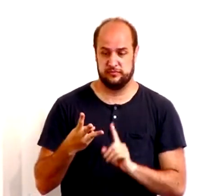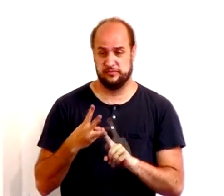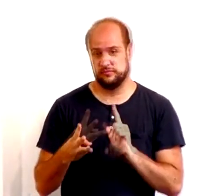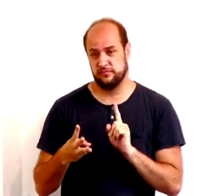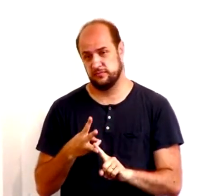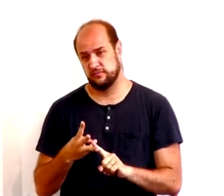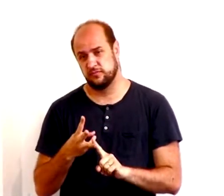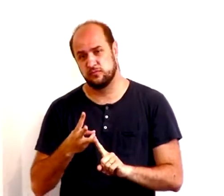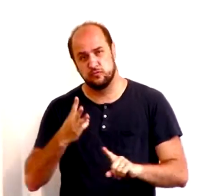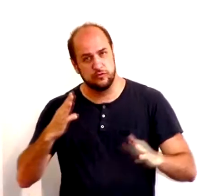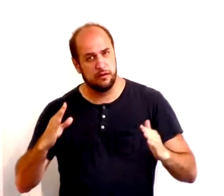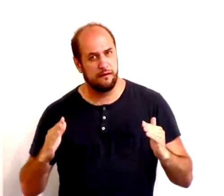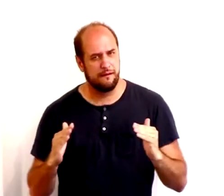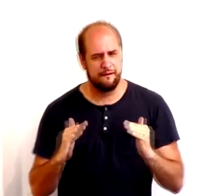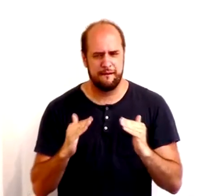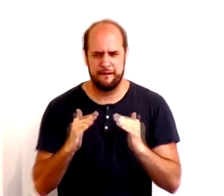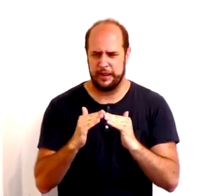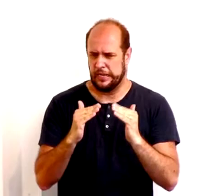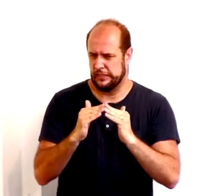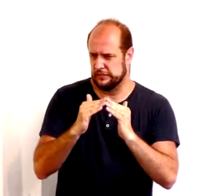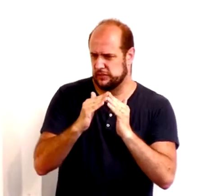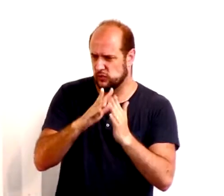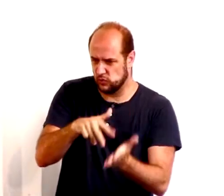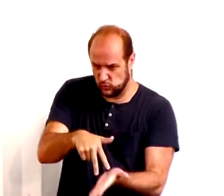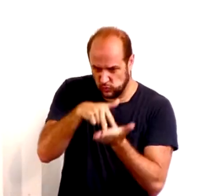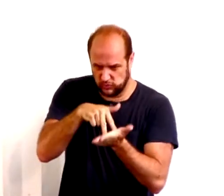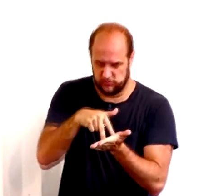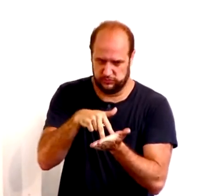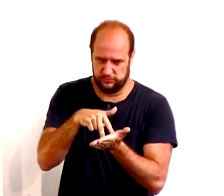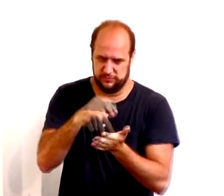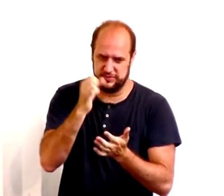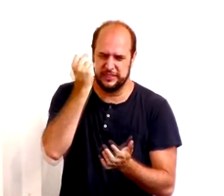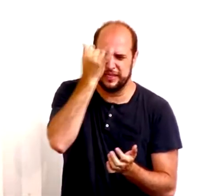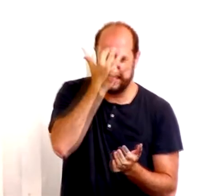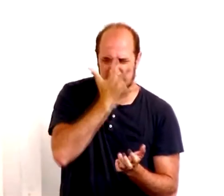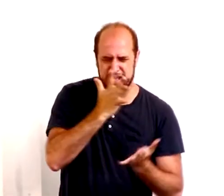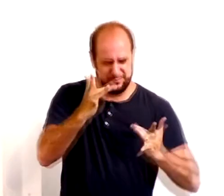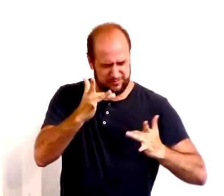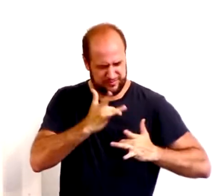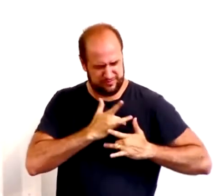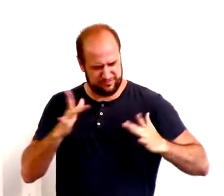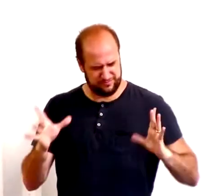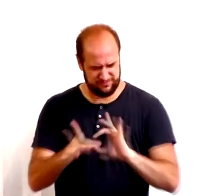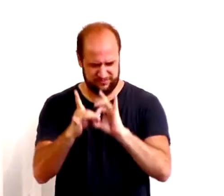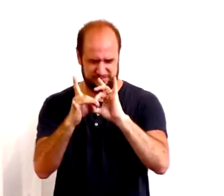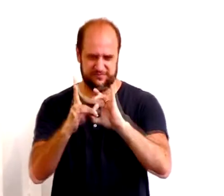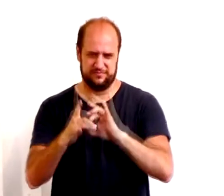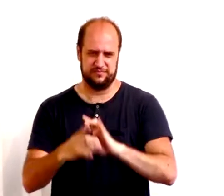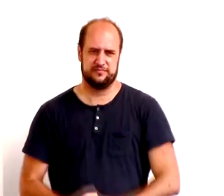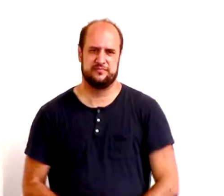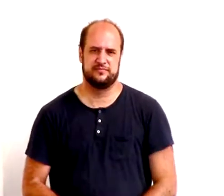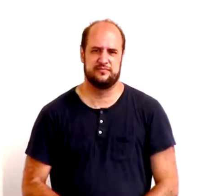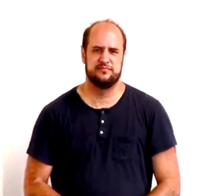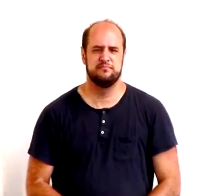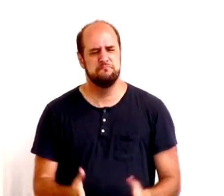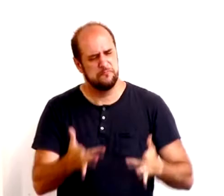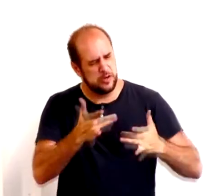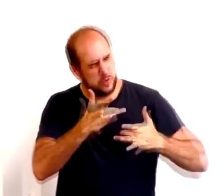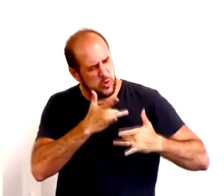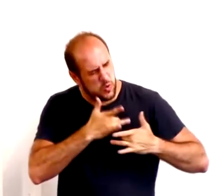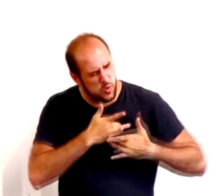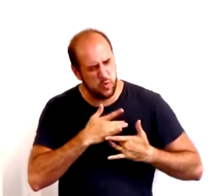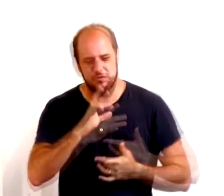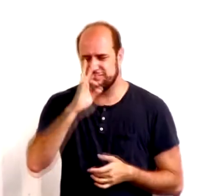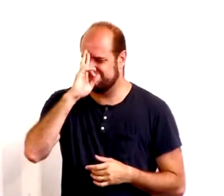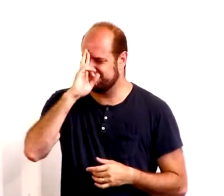graça sustenta, a misericórdia é irmã da graça. As misericórdias do Senhor se renovam